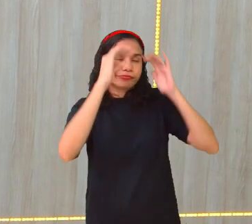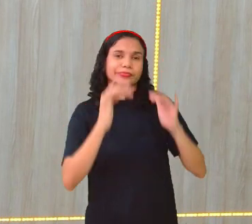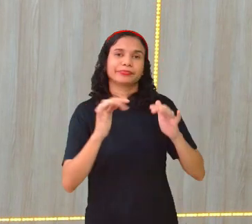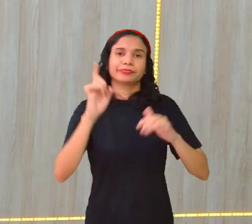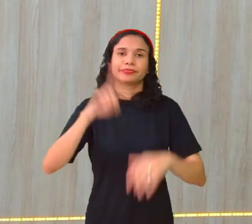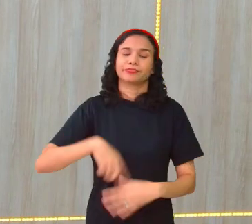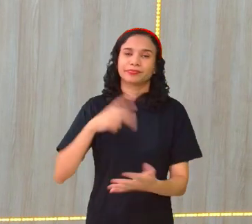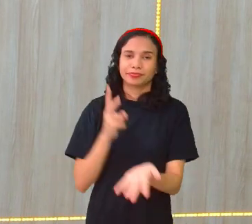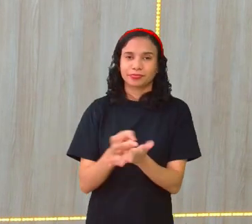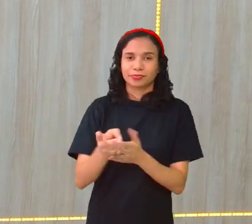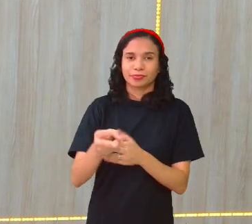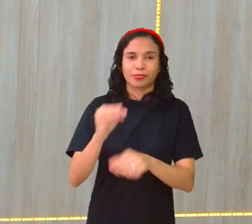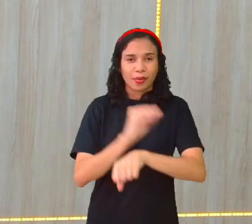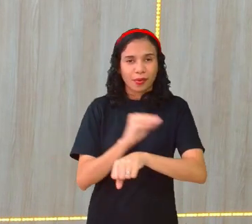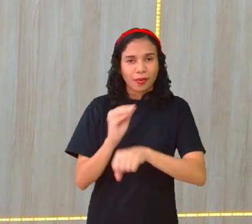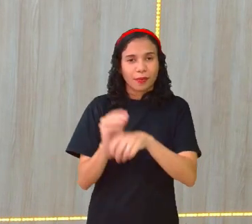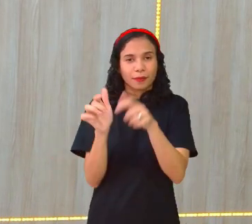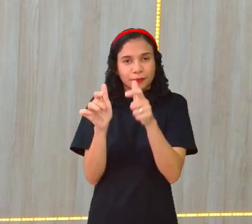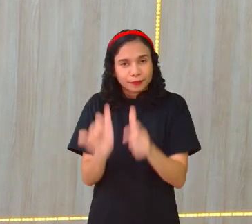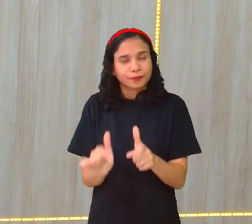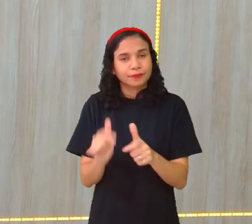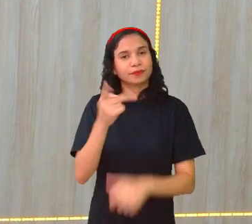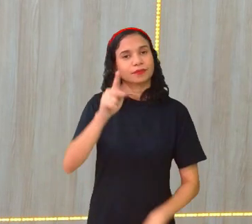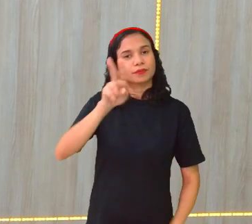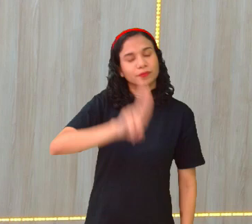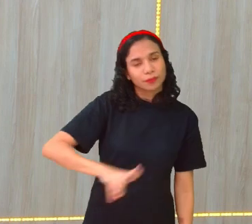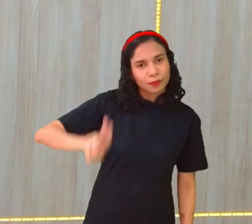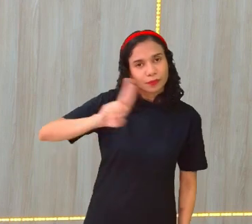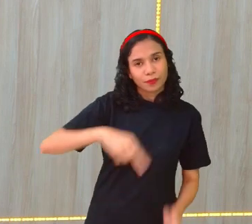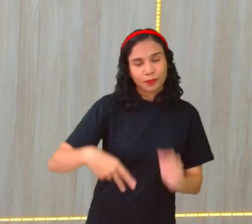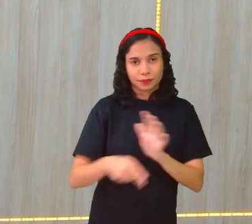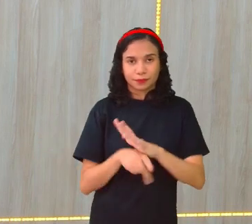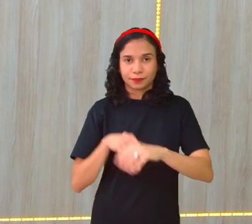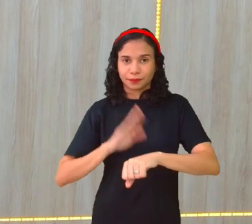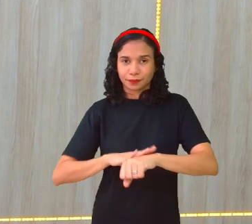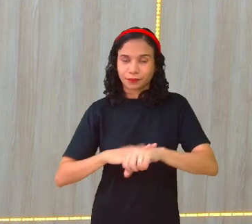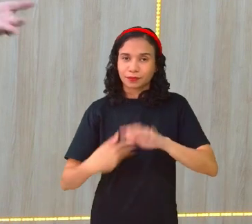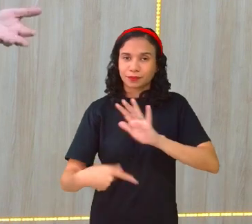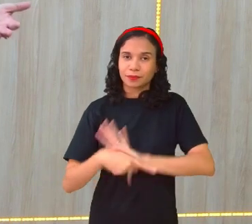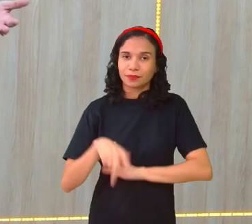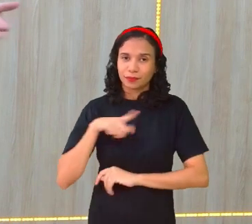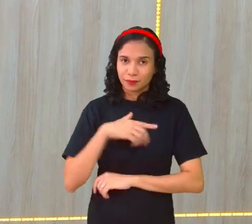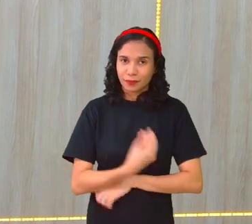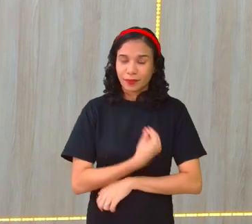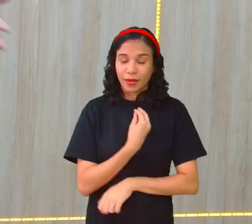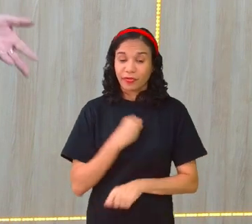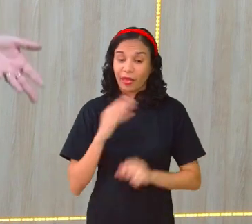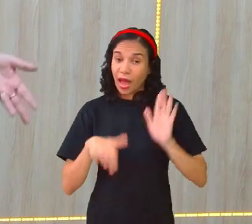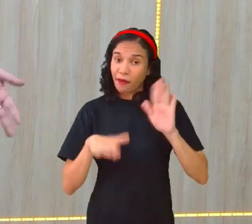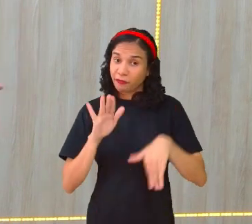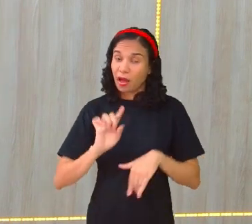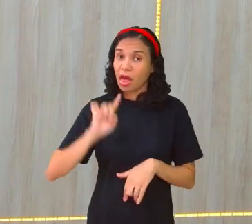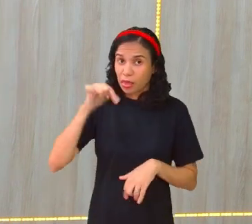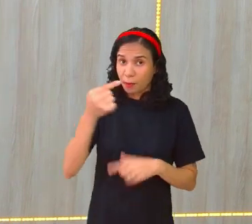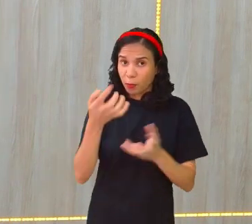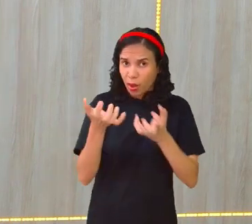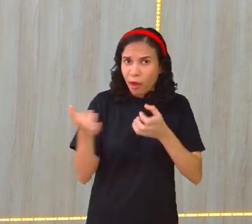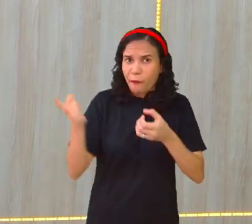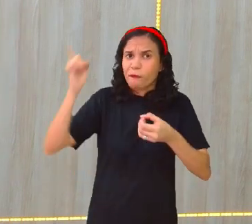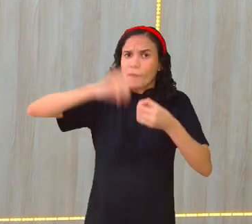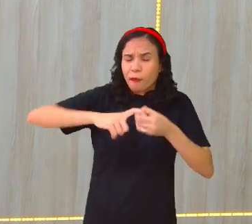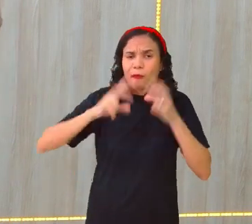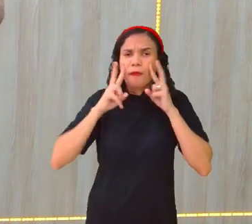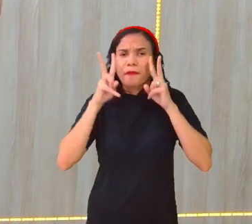de conservar aquele ambiente que você está usufruindo ali naquele momento e, às vezes, depois você quer voltar ali, ver outra